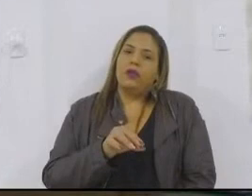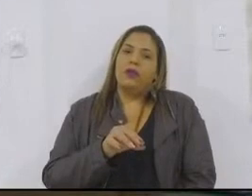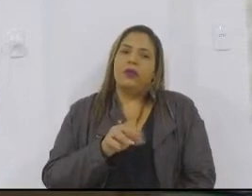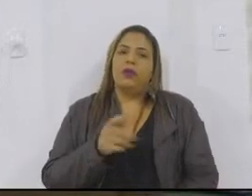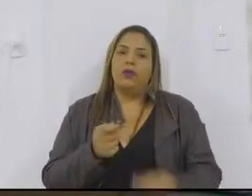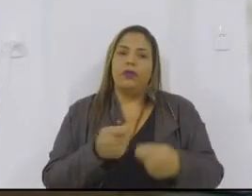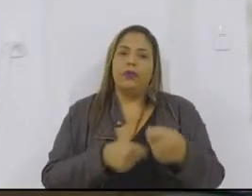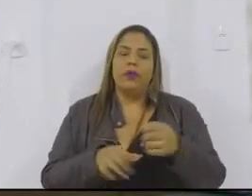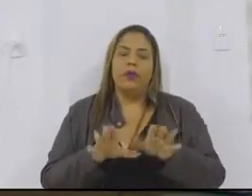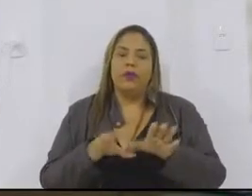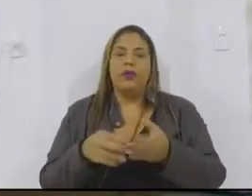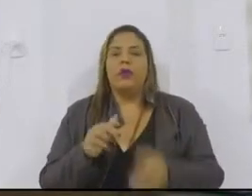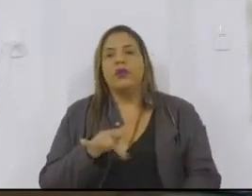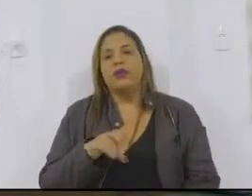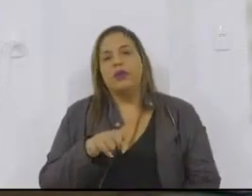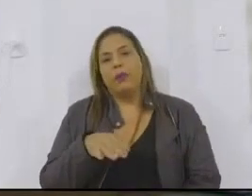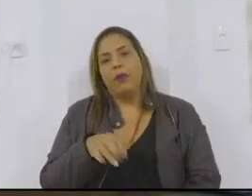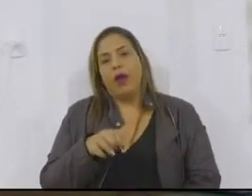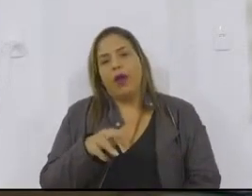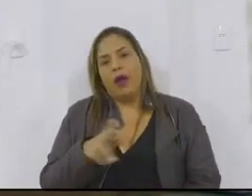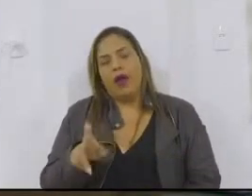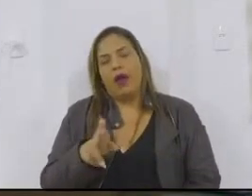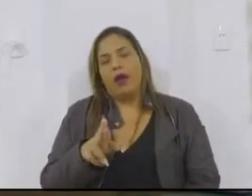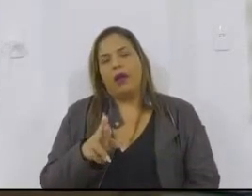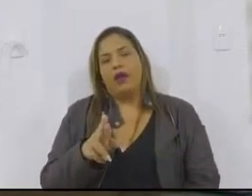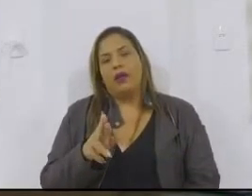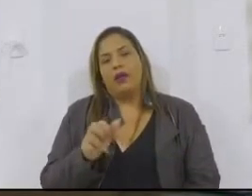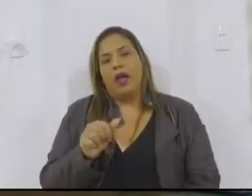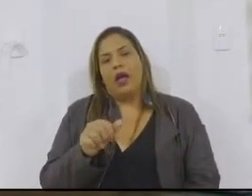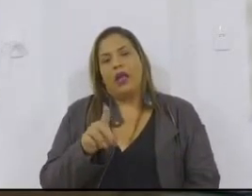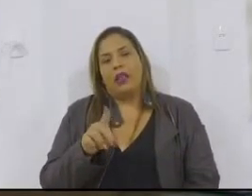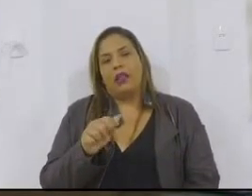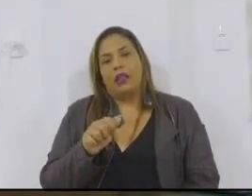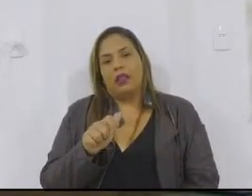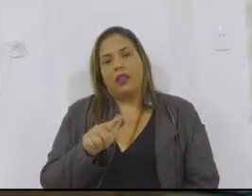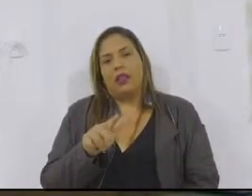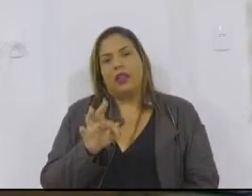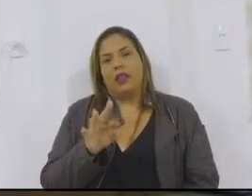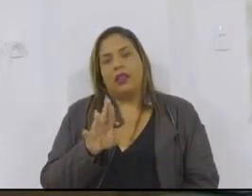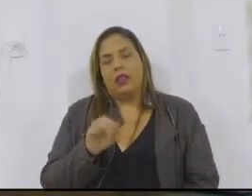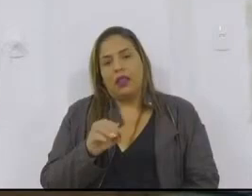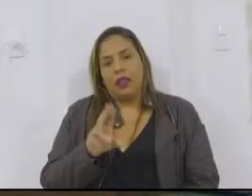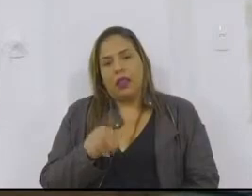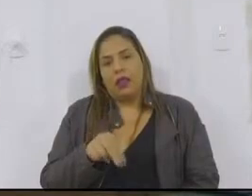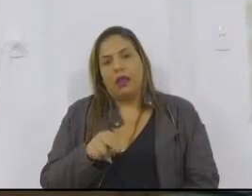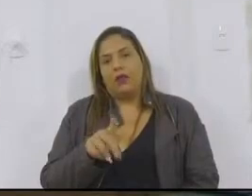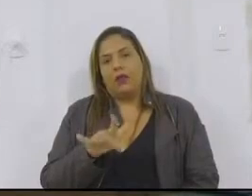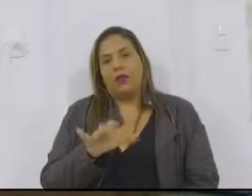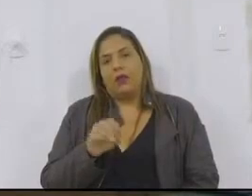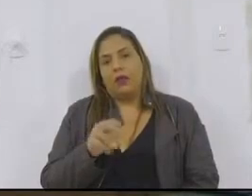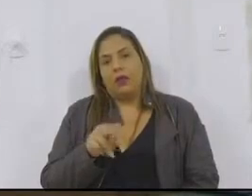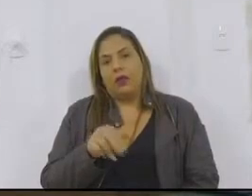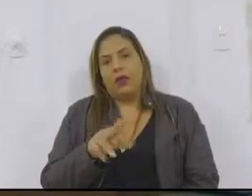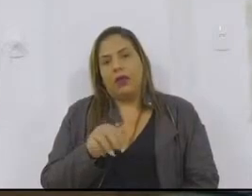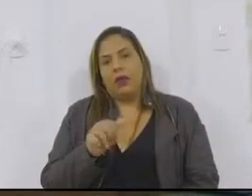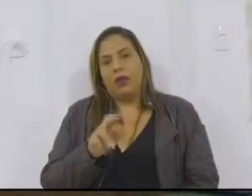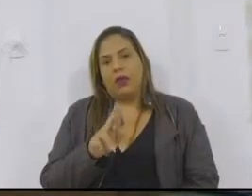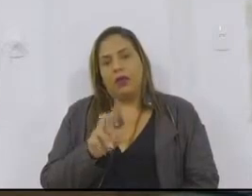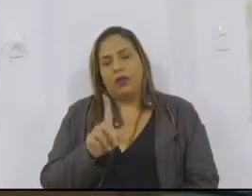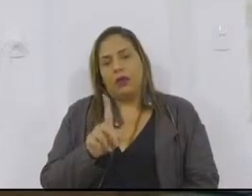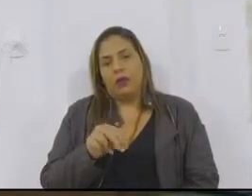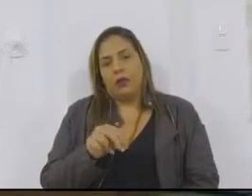e Orçamento, Gilmar Cordeiro, presidente e relator, Adalton Souza, membro, Leonardo Oliveira, membro.